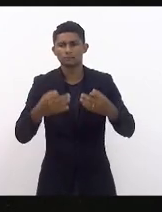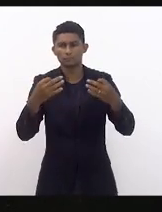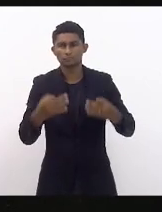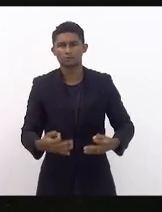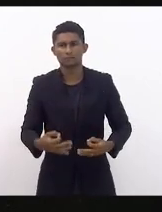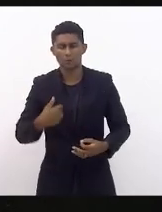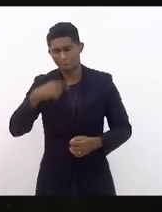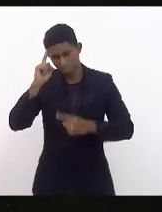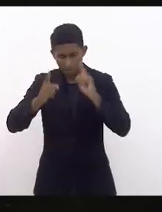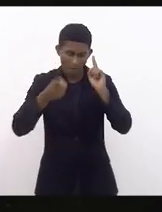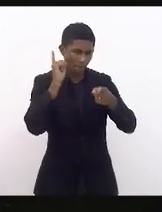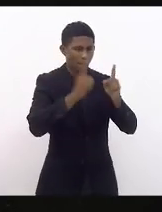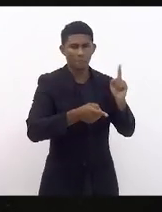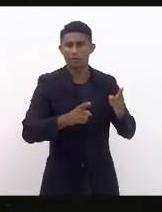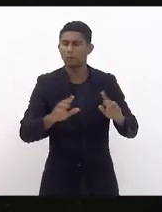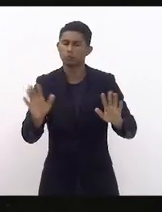mando.